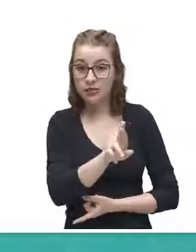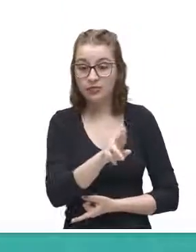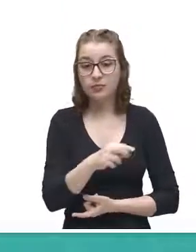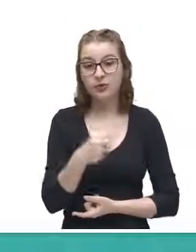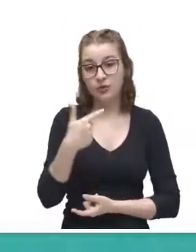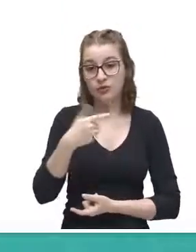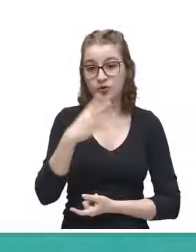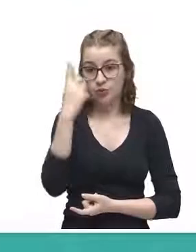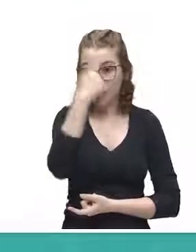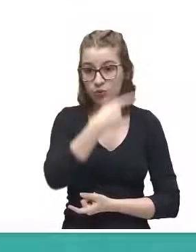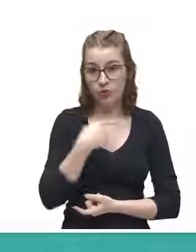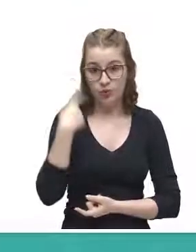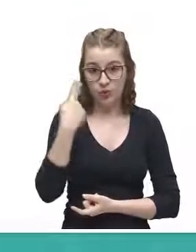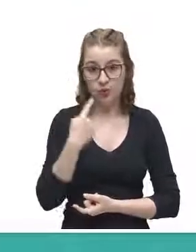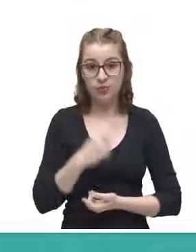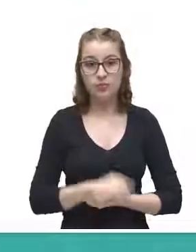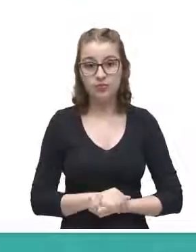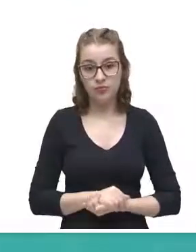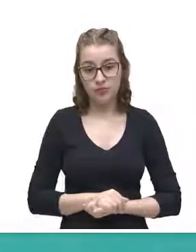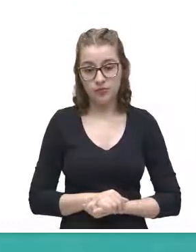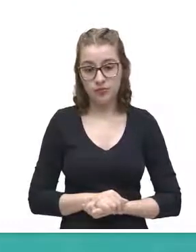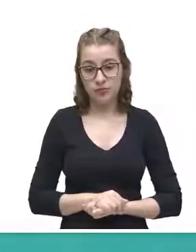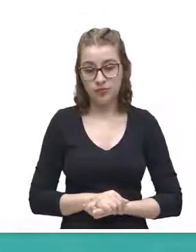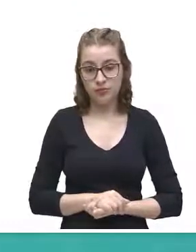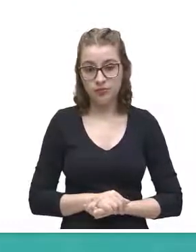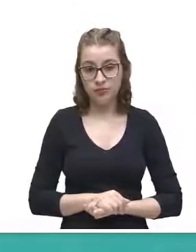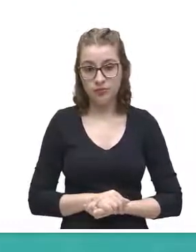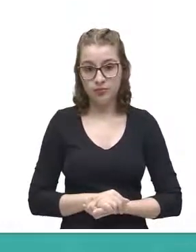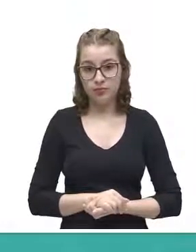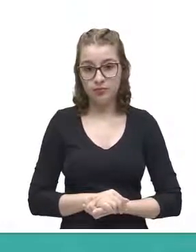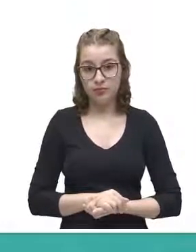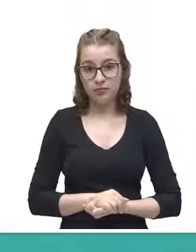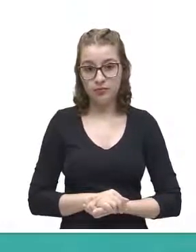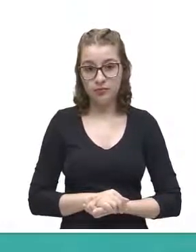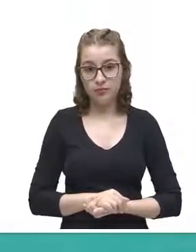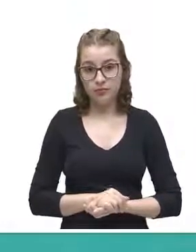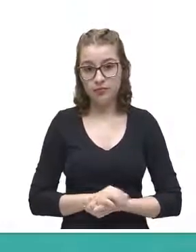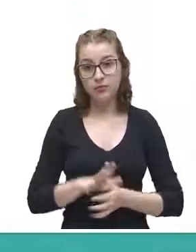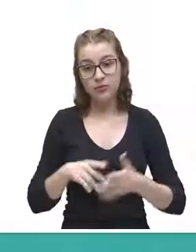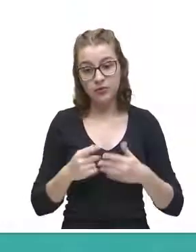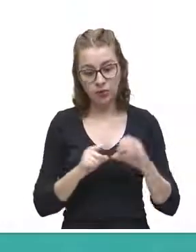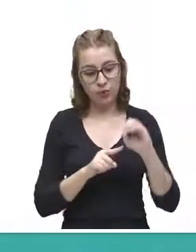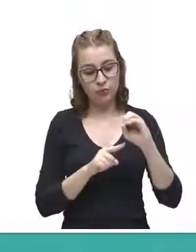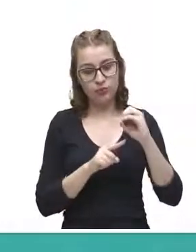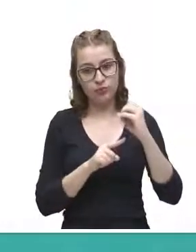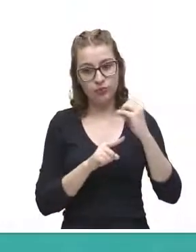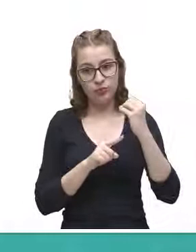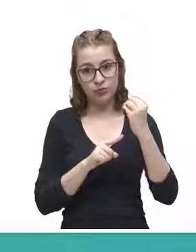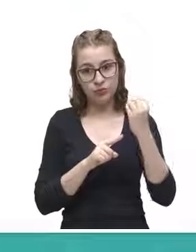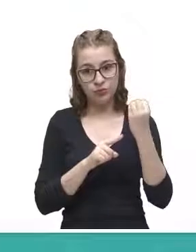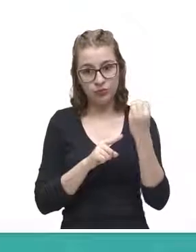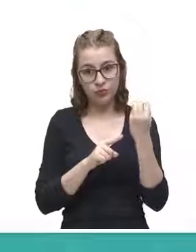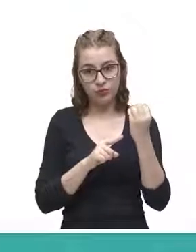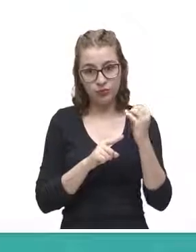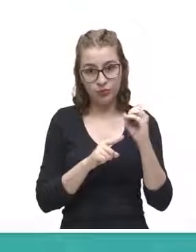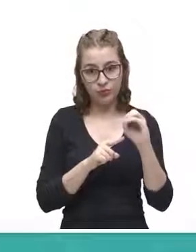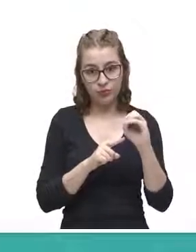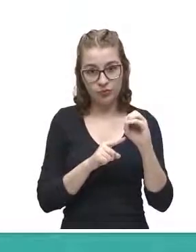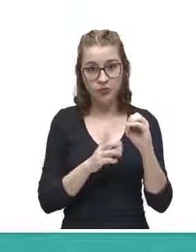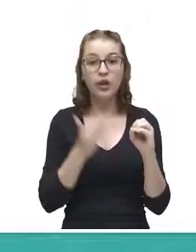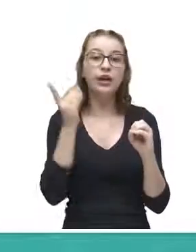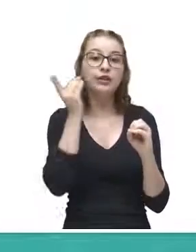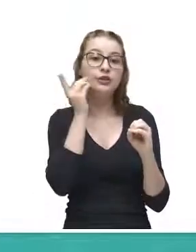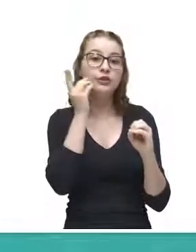somando já os 24 horas. Então, a rotação, não esqueçam, vai ser